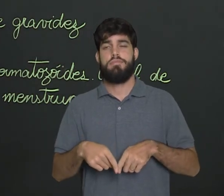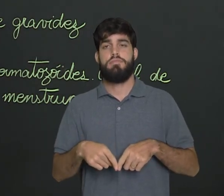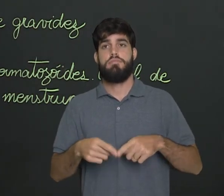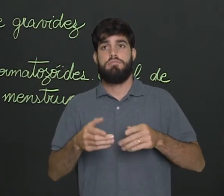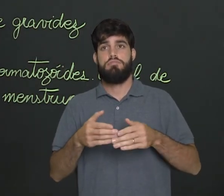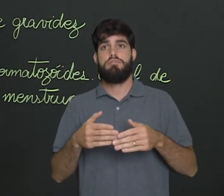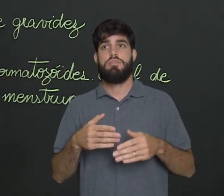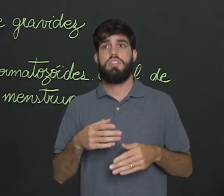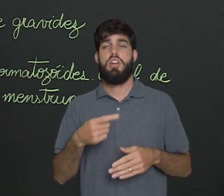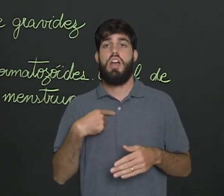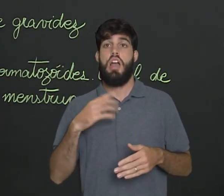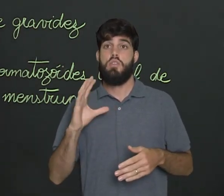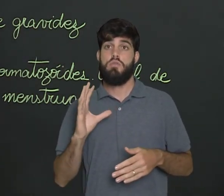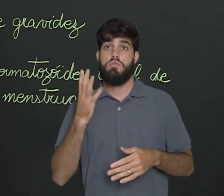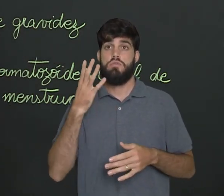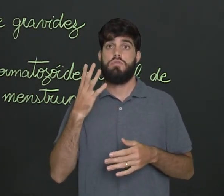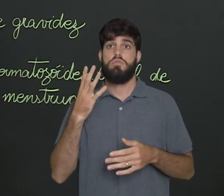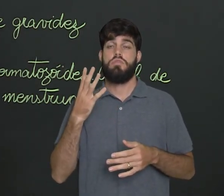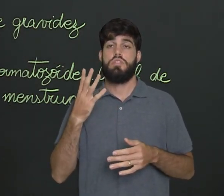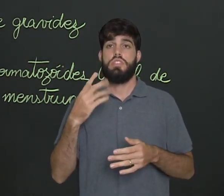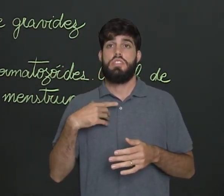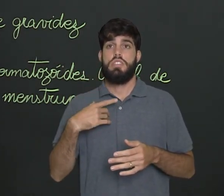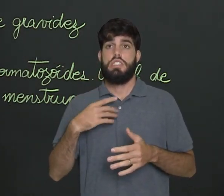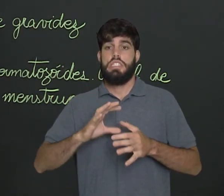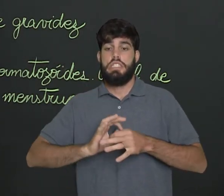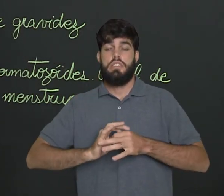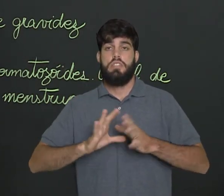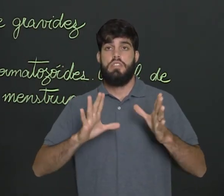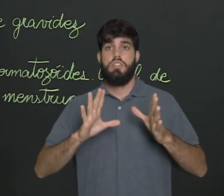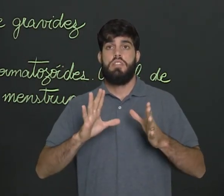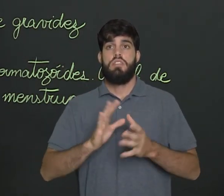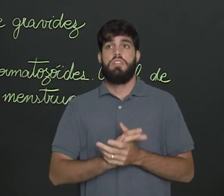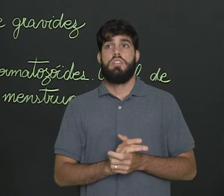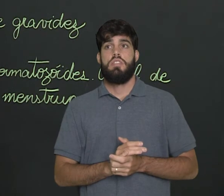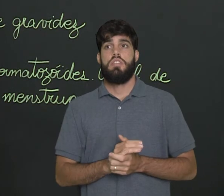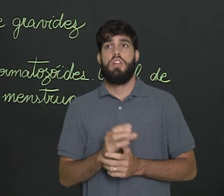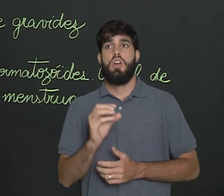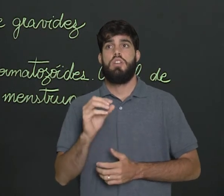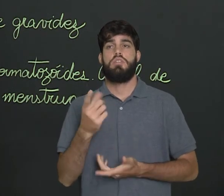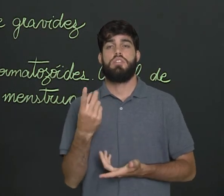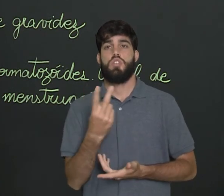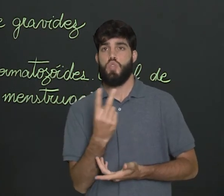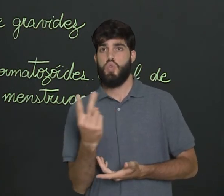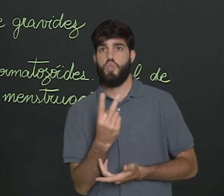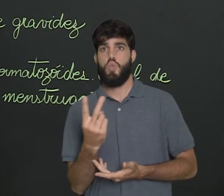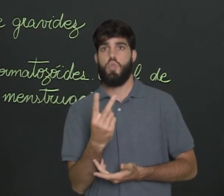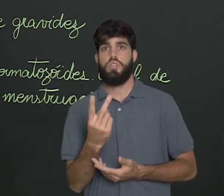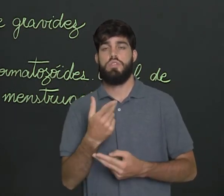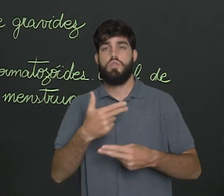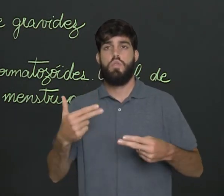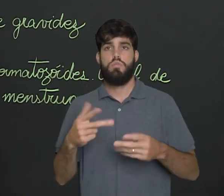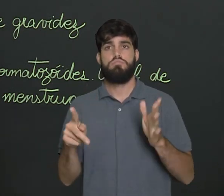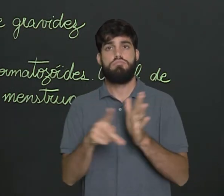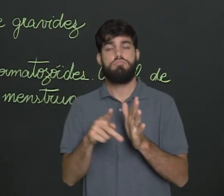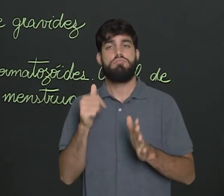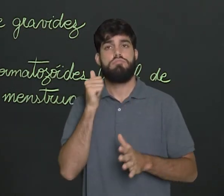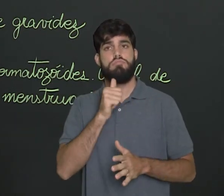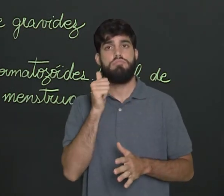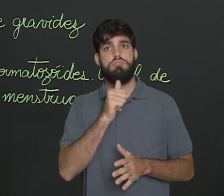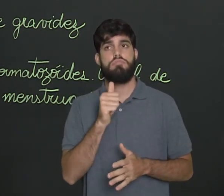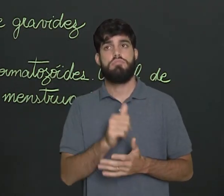essa vagina. Ocorre no processo do parto, devido à liberação dos hormônios ocitocina